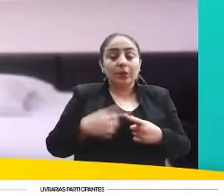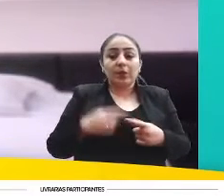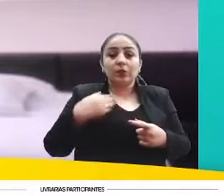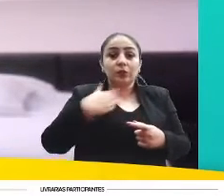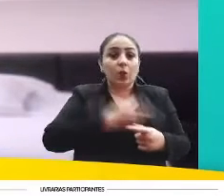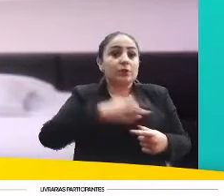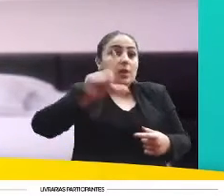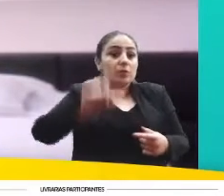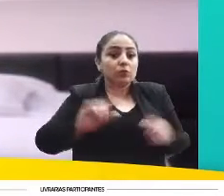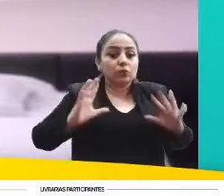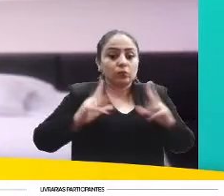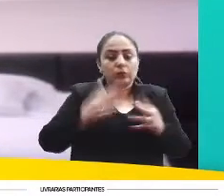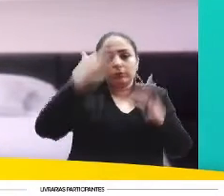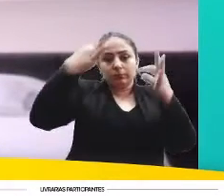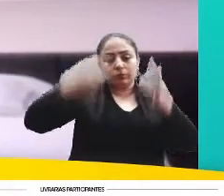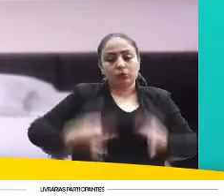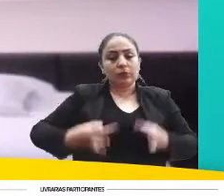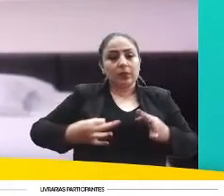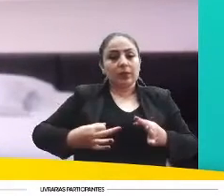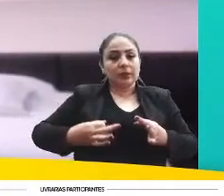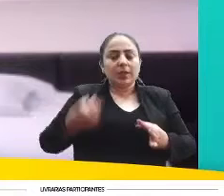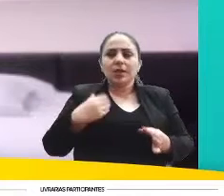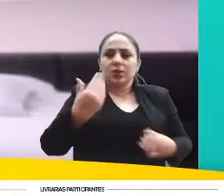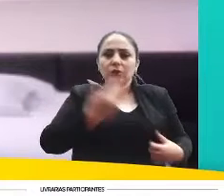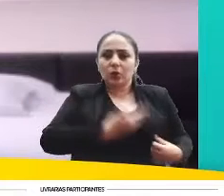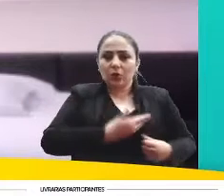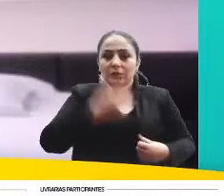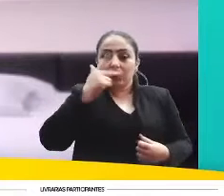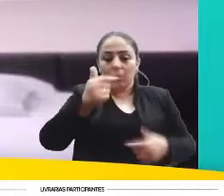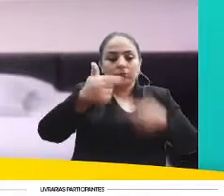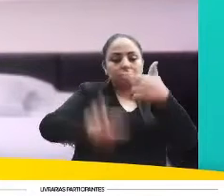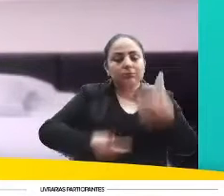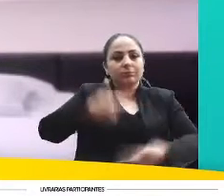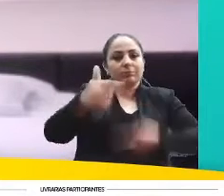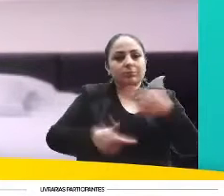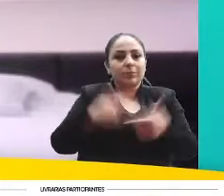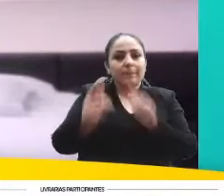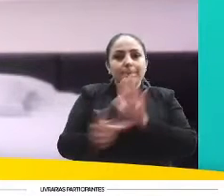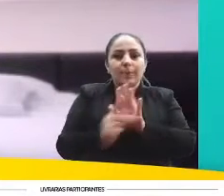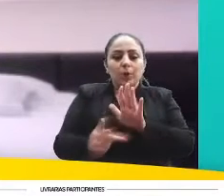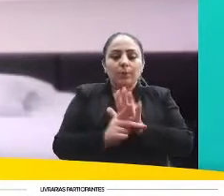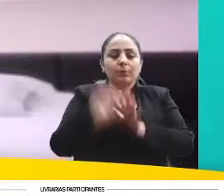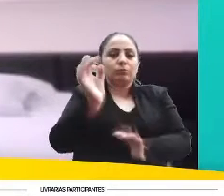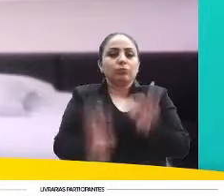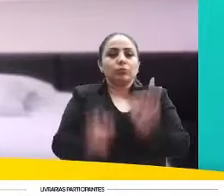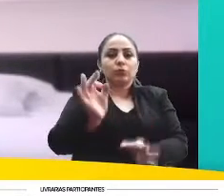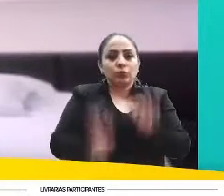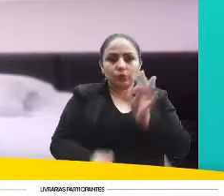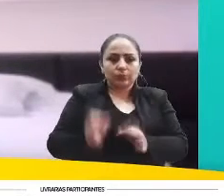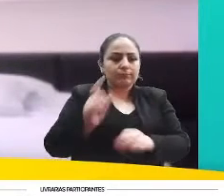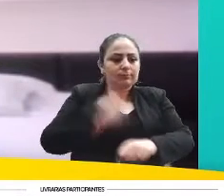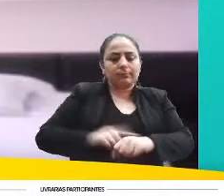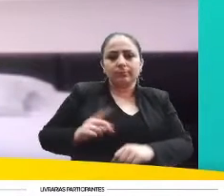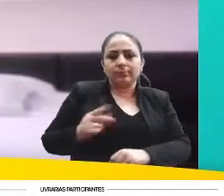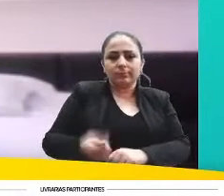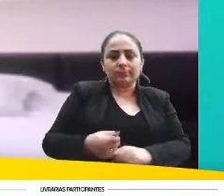gente reduz a divindade e nós trabalhamos com uma justiça